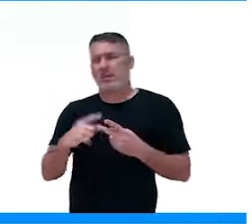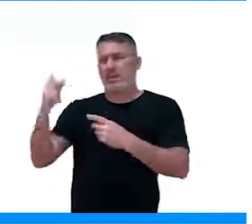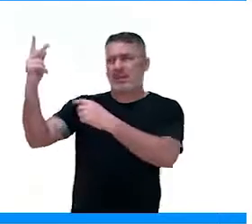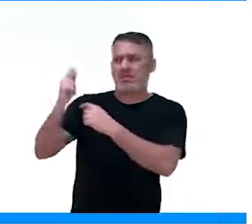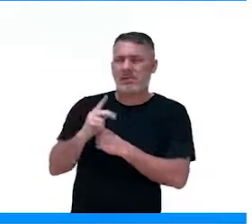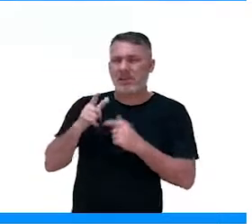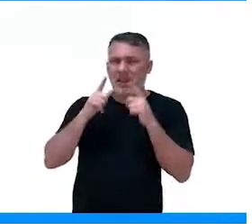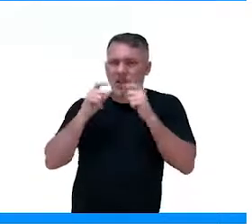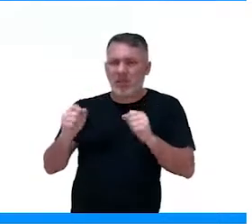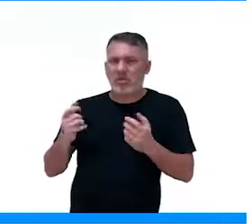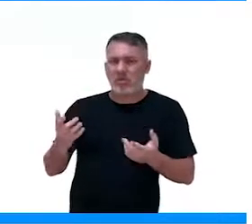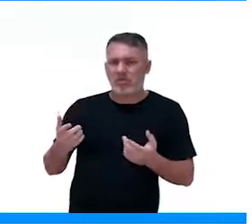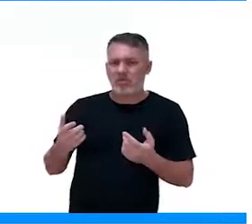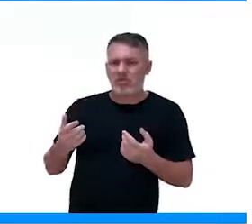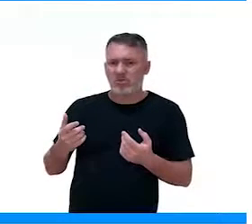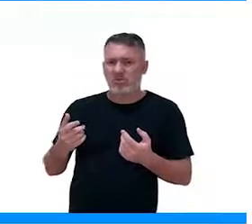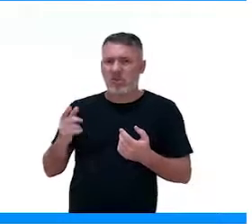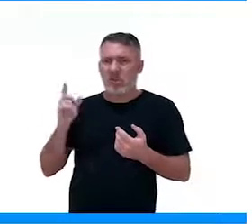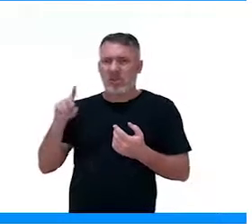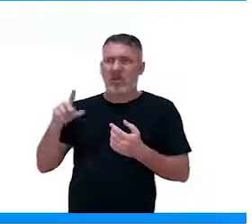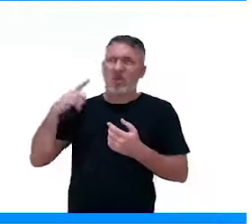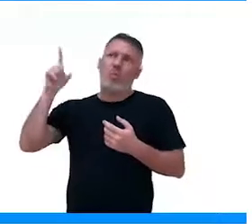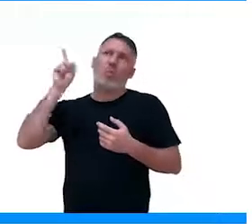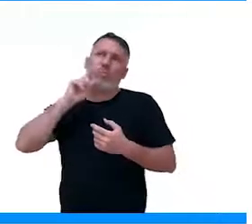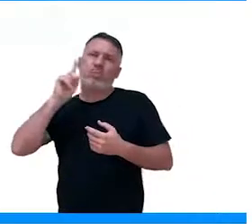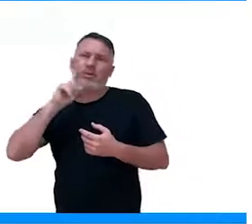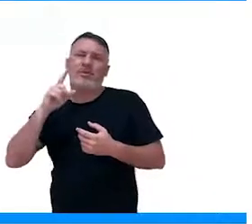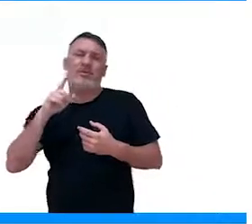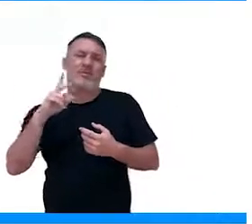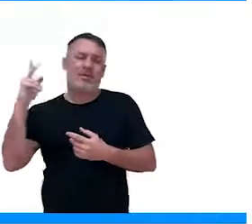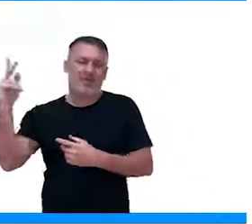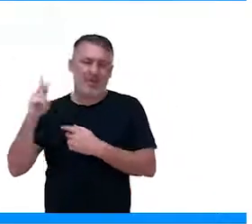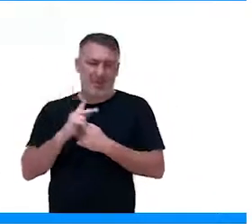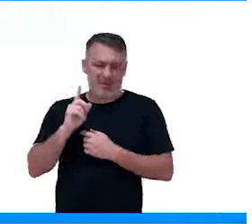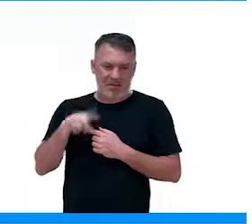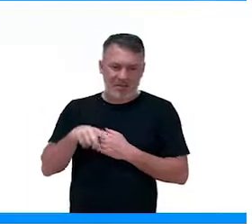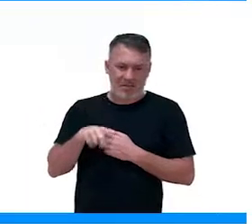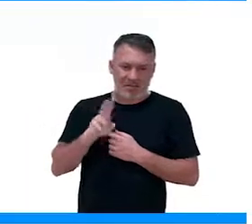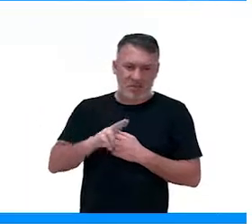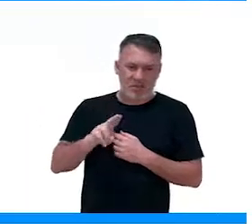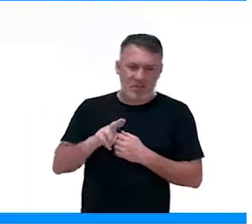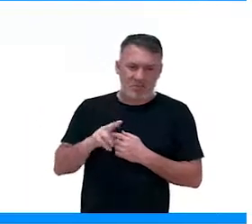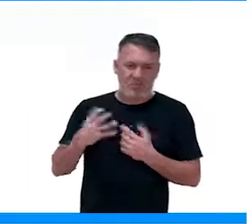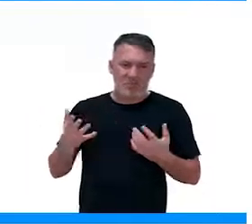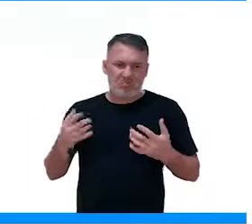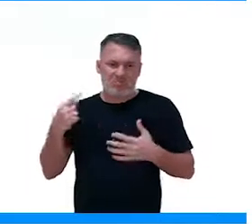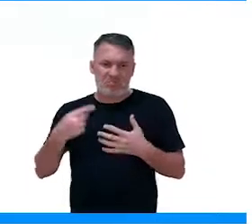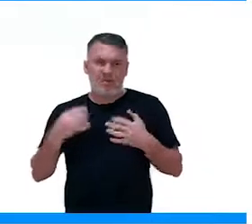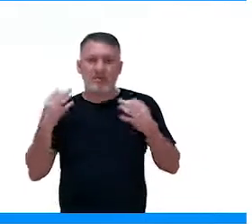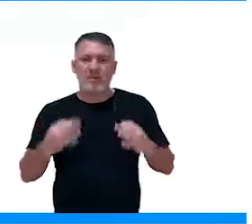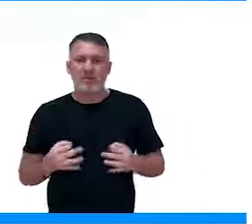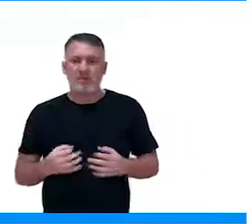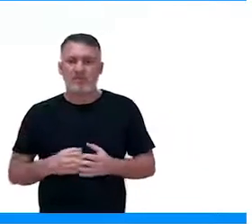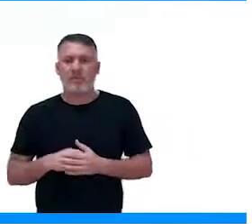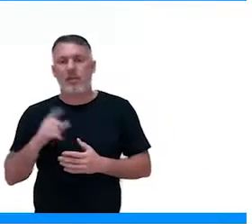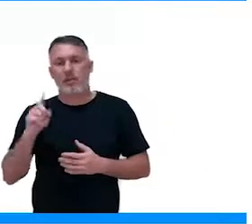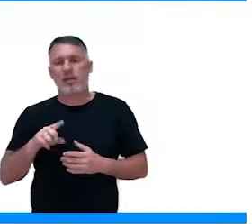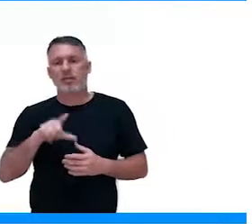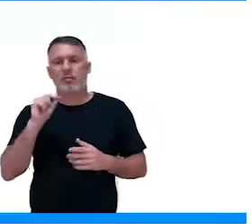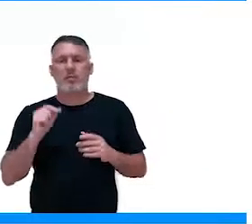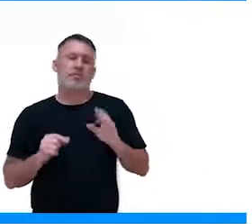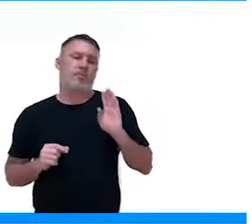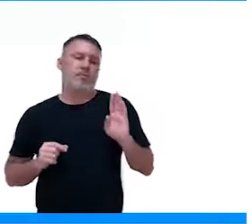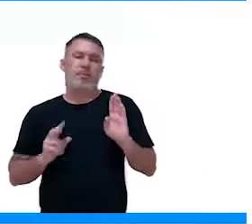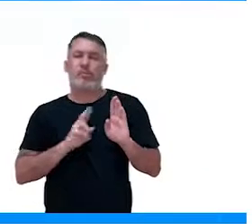O estrangeirismo é uma palavra que veio, sei lá, dos Estados Unidos e a gente está usando aqui? Qual a questão correta? É